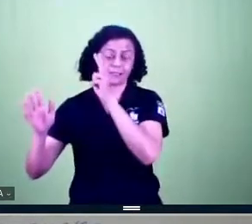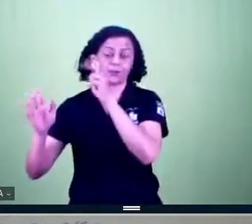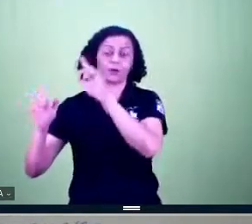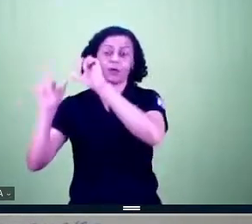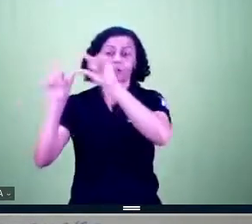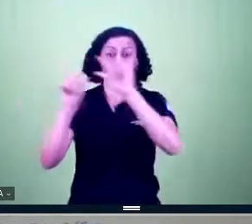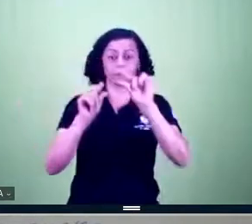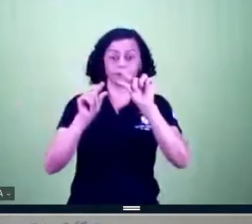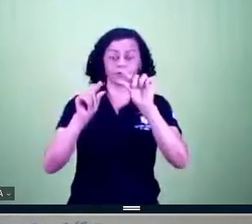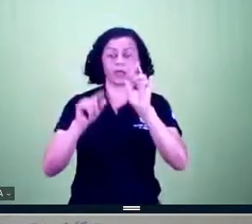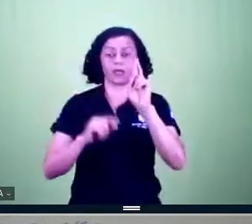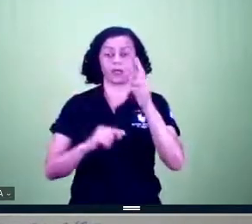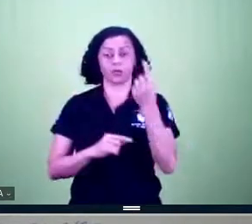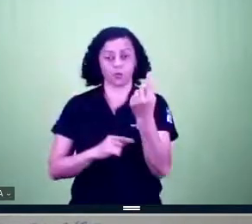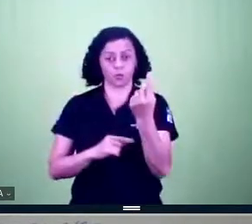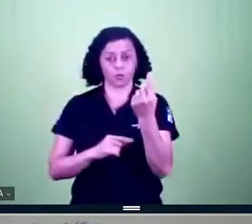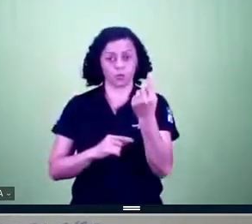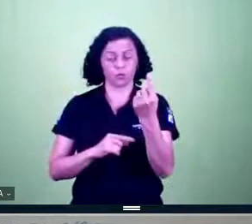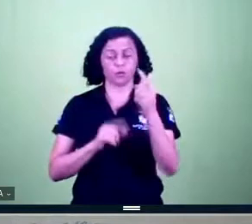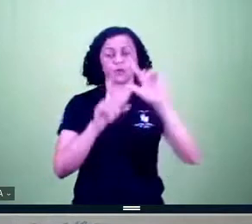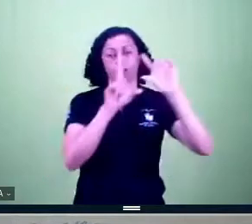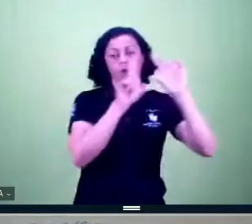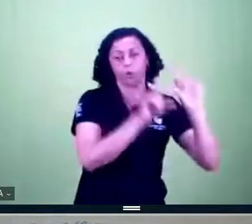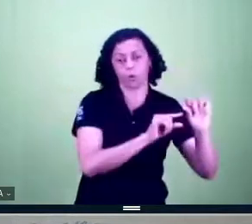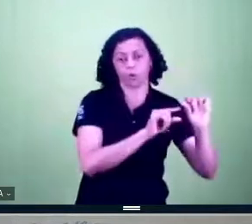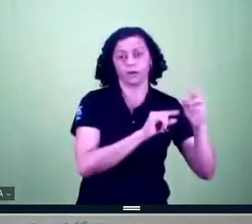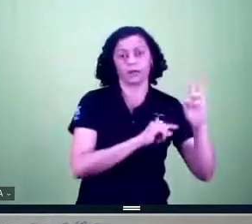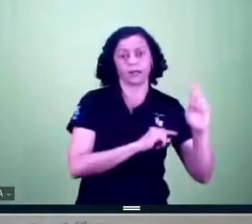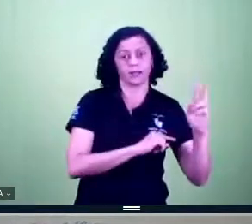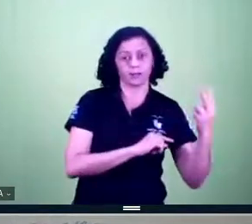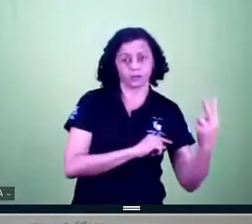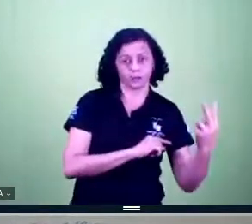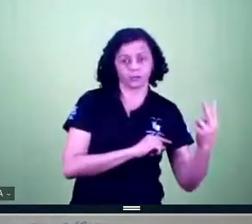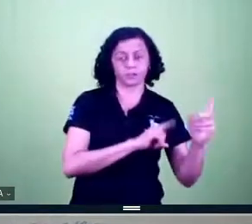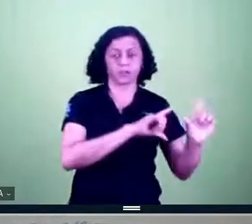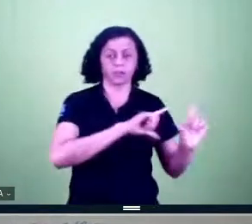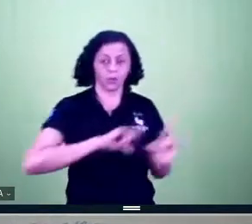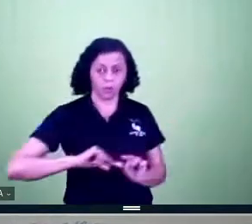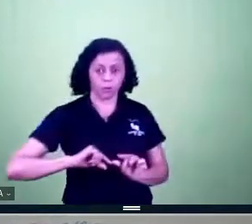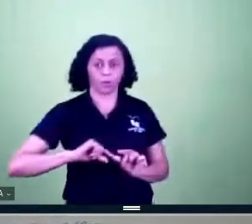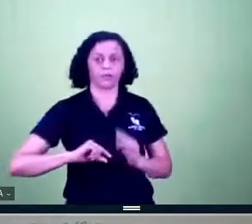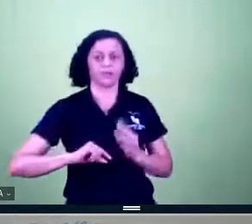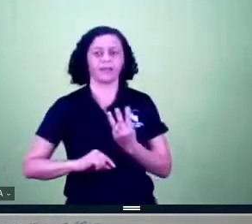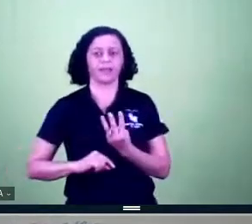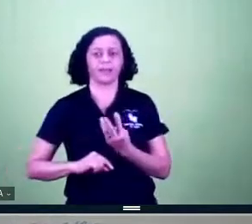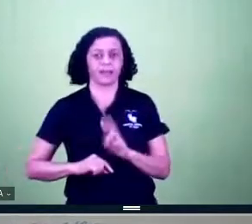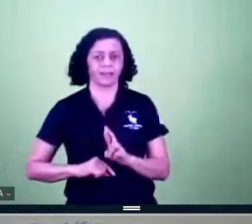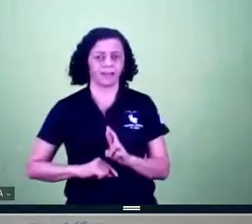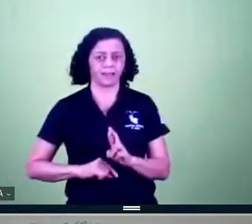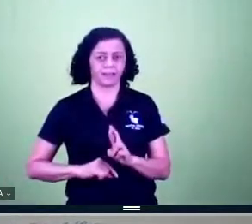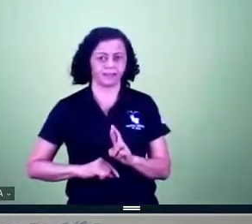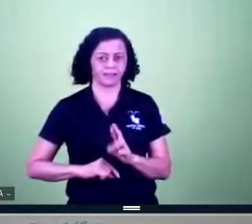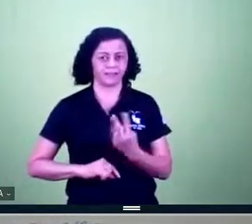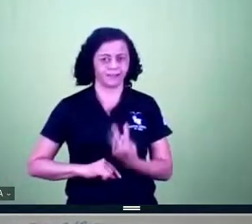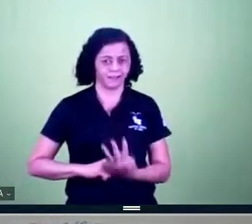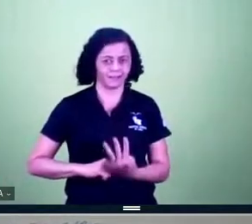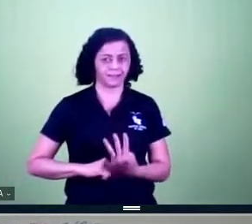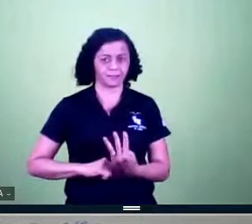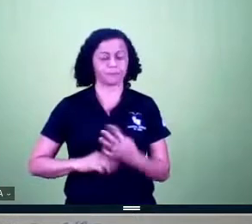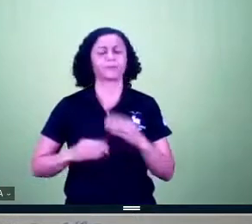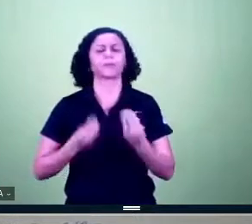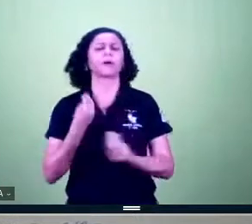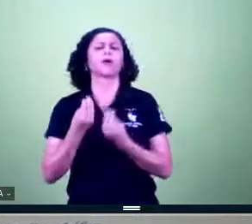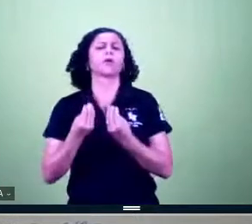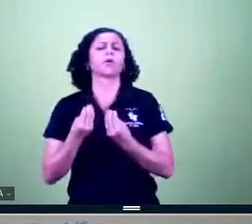R2 e eu tenho uma queda de tensão em R3. Mas para que lado que eu ponho a setinha, professor? A setinha de queda de